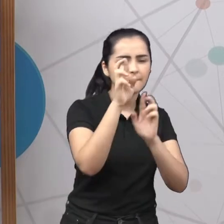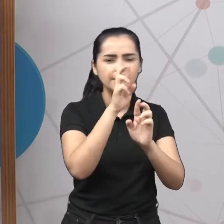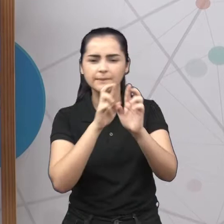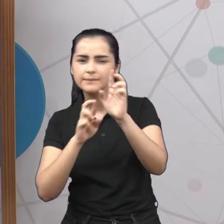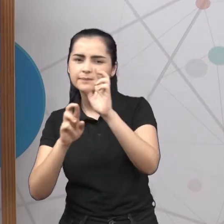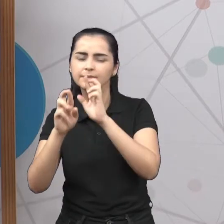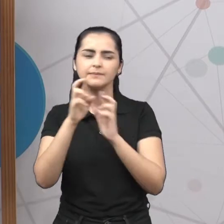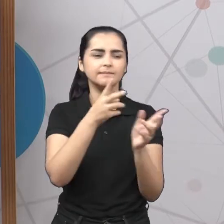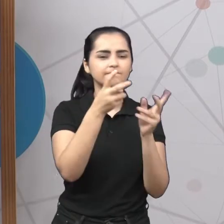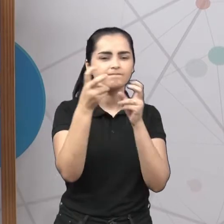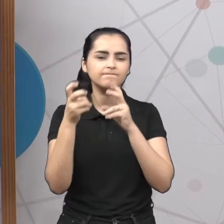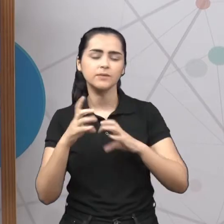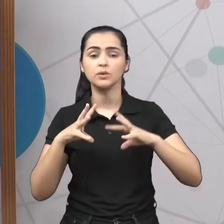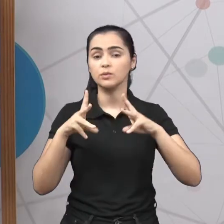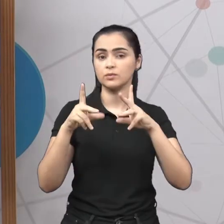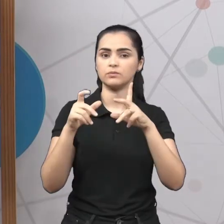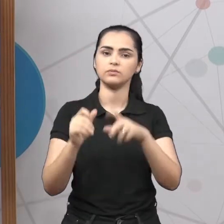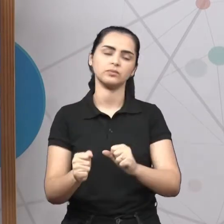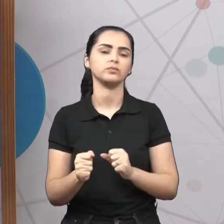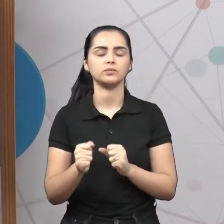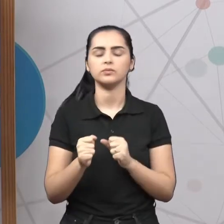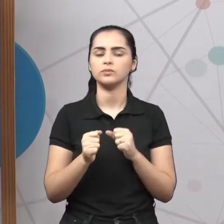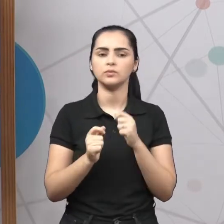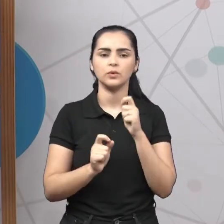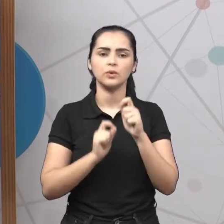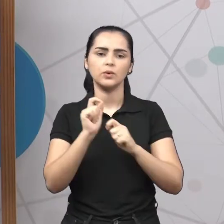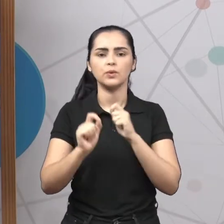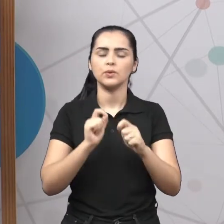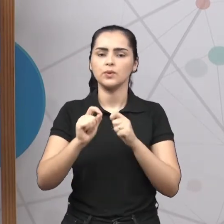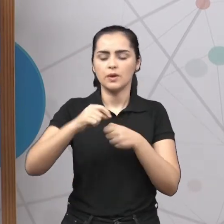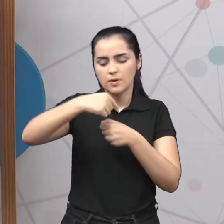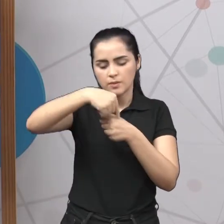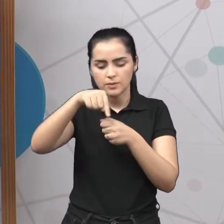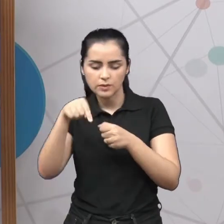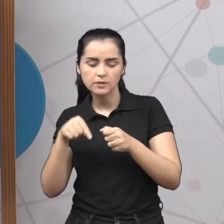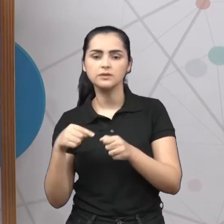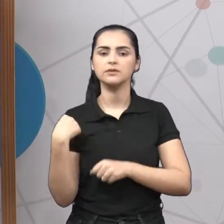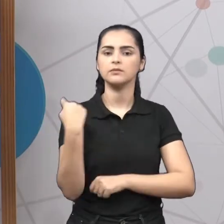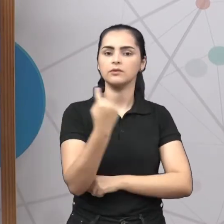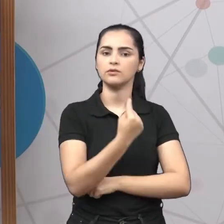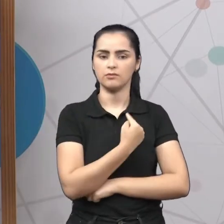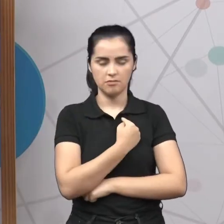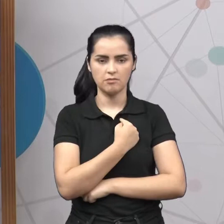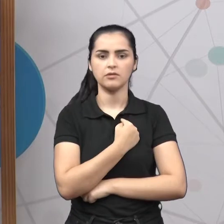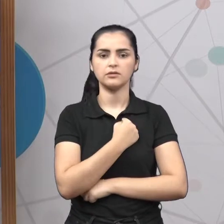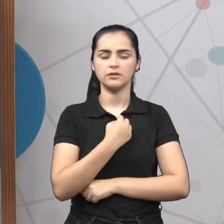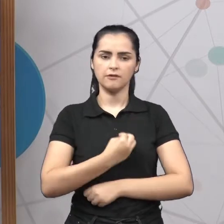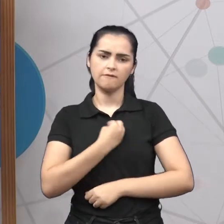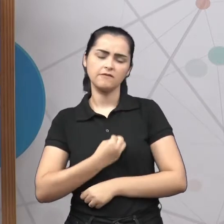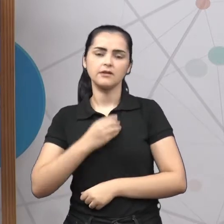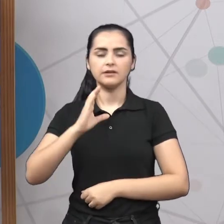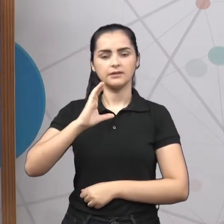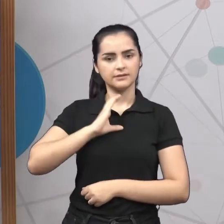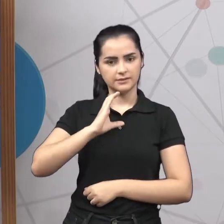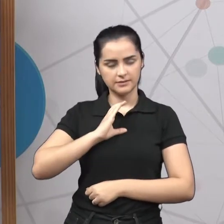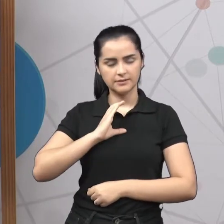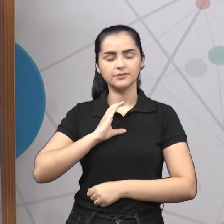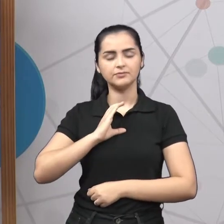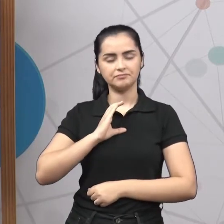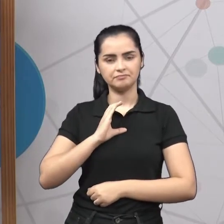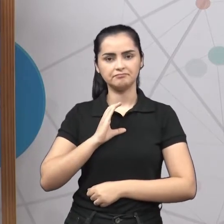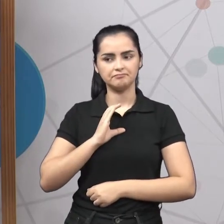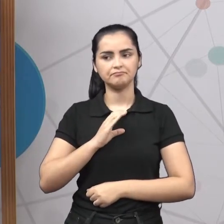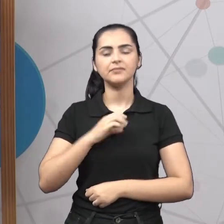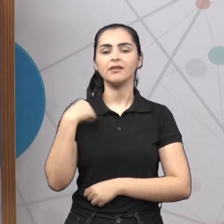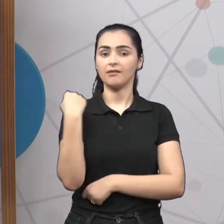observar tudo que é ligado ao nosso município, tudo que é ligado à nossa cidade,